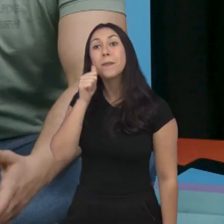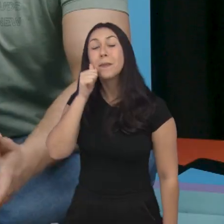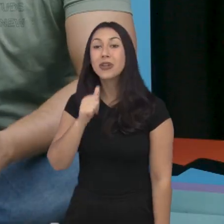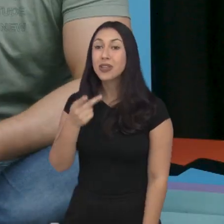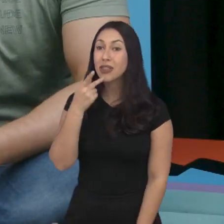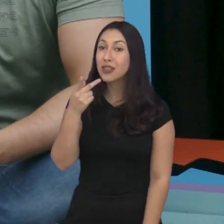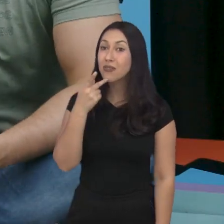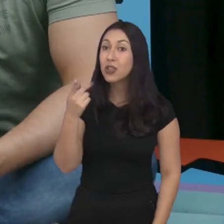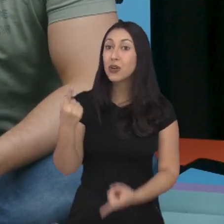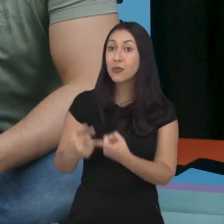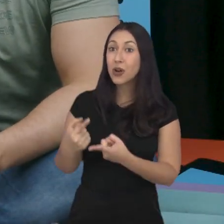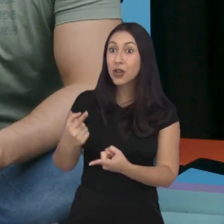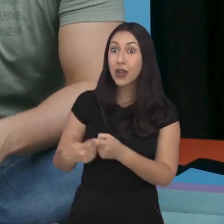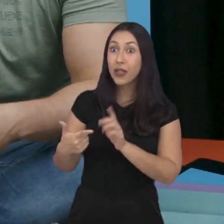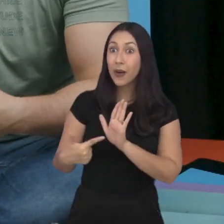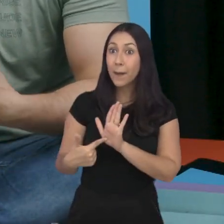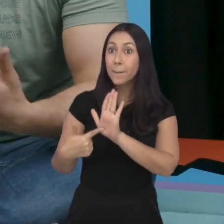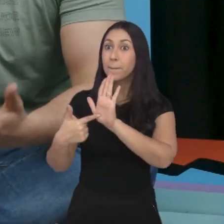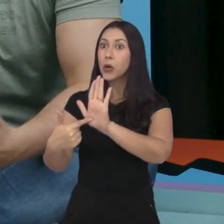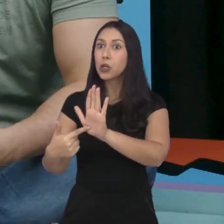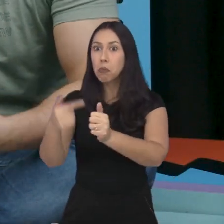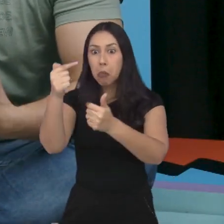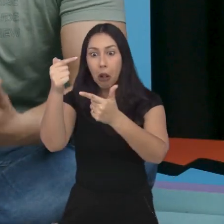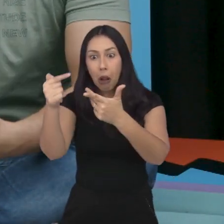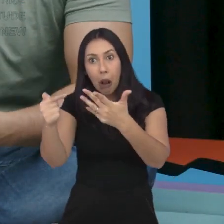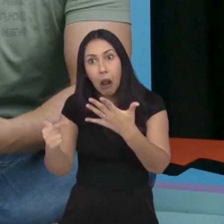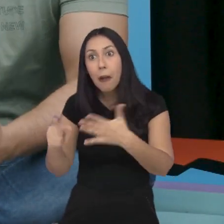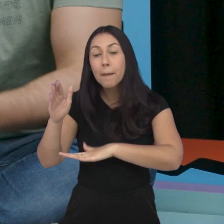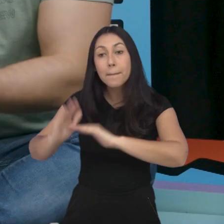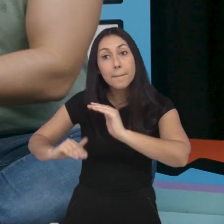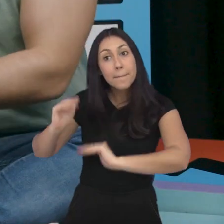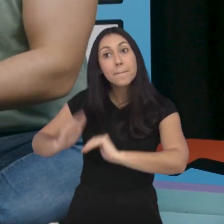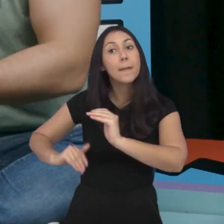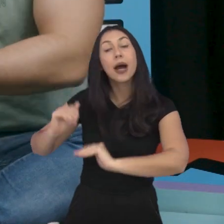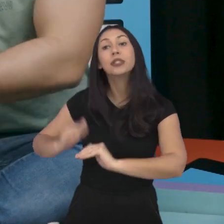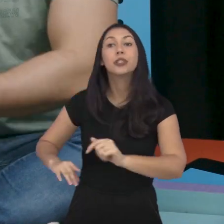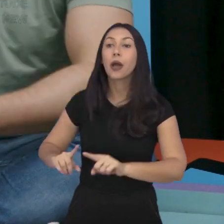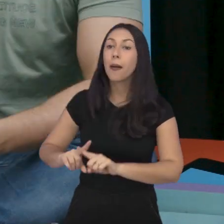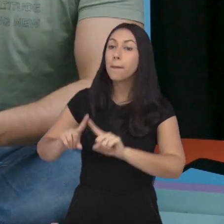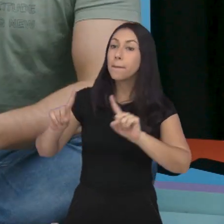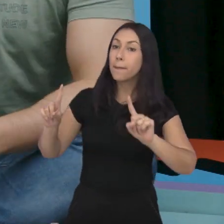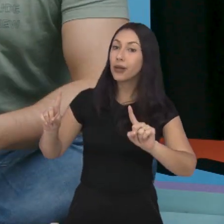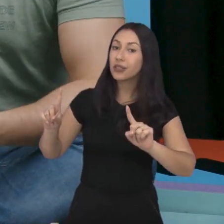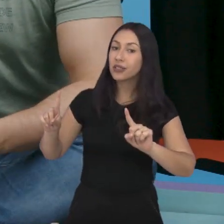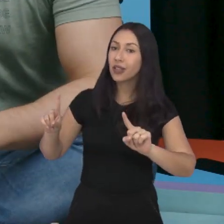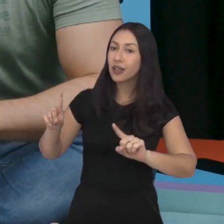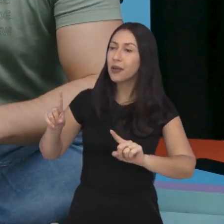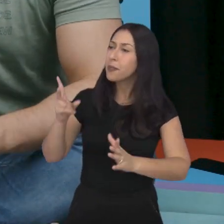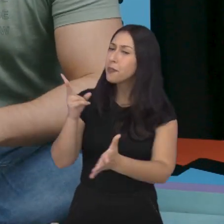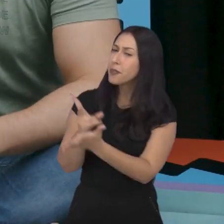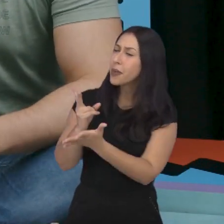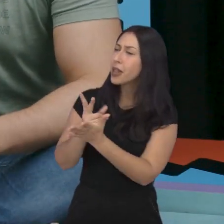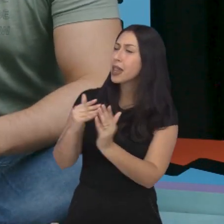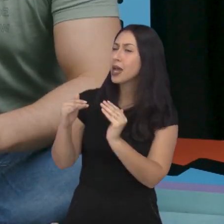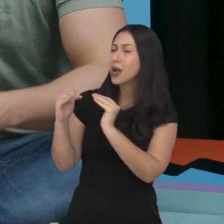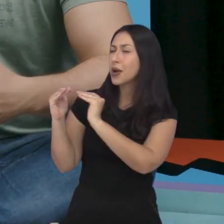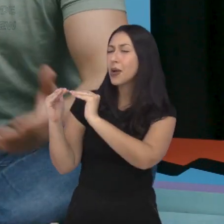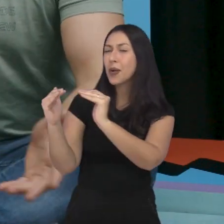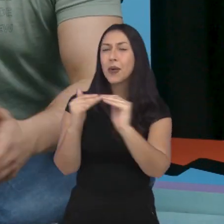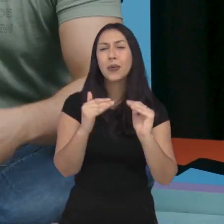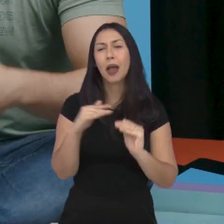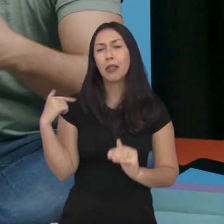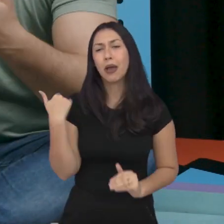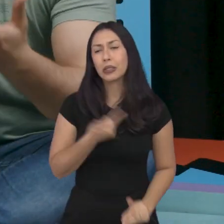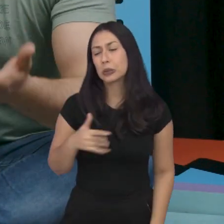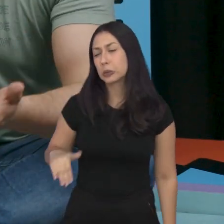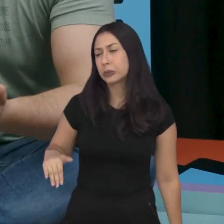última moça aí que falou com a gente, porque ela traz muitas coisas no dia a dia dela, mas até aquilo que é meio senso comum, a gente sabe,